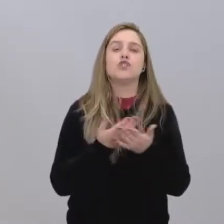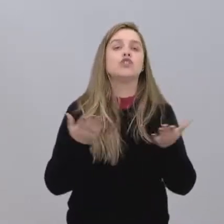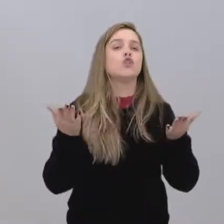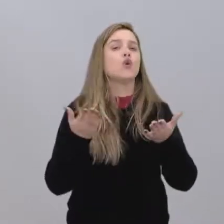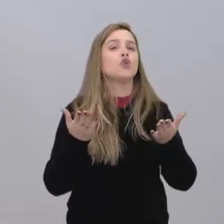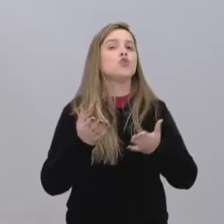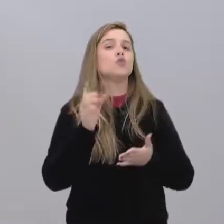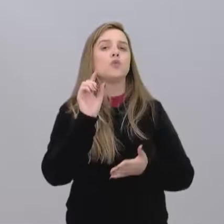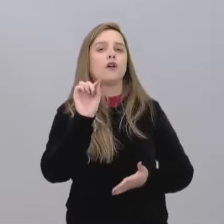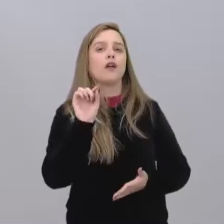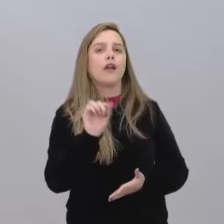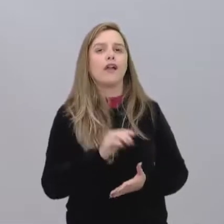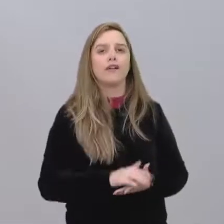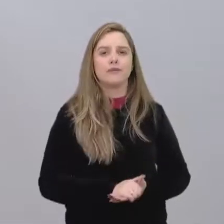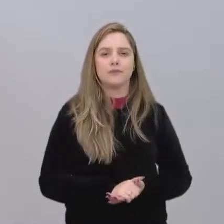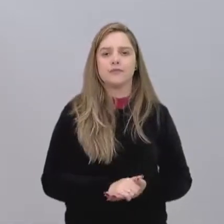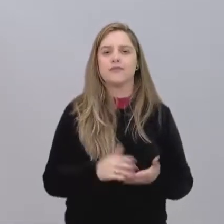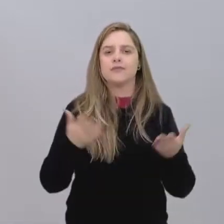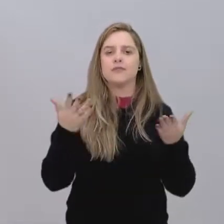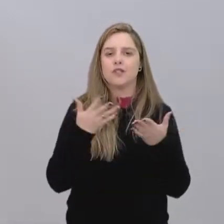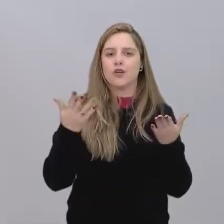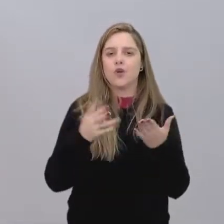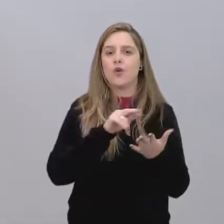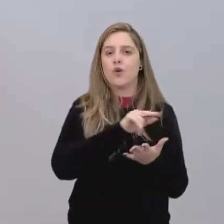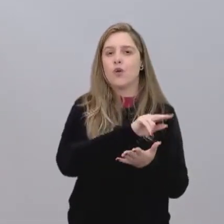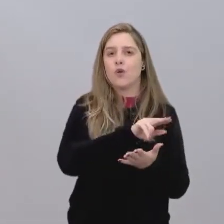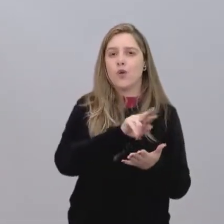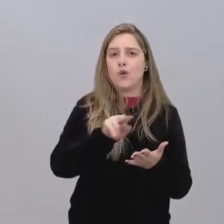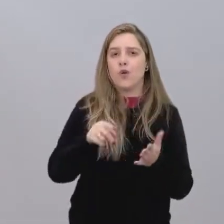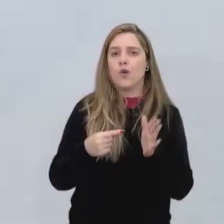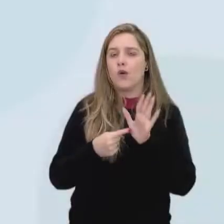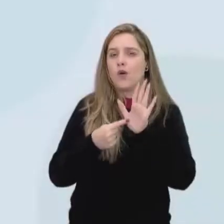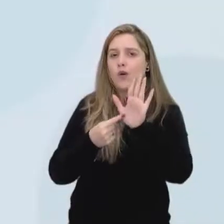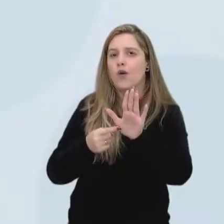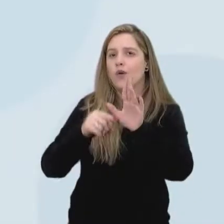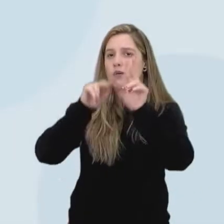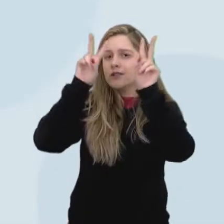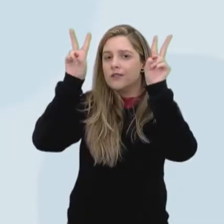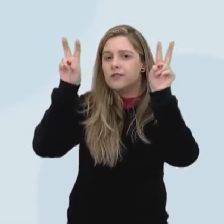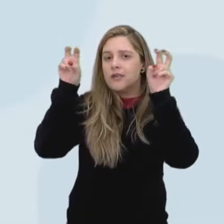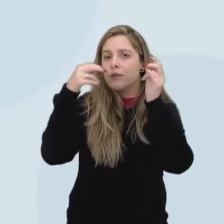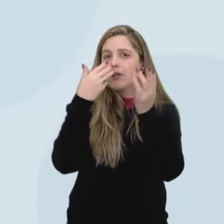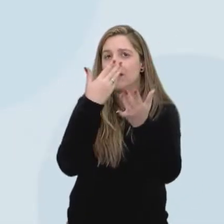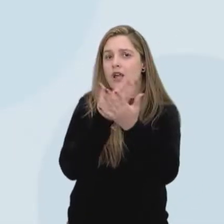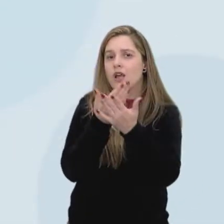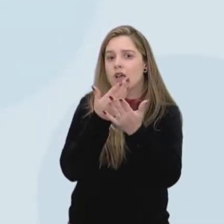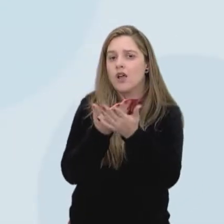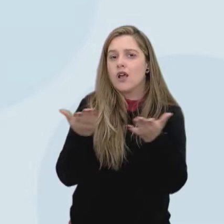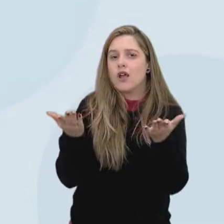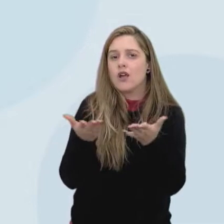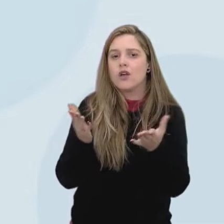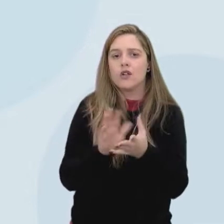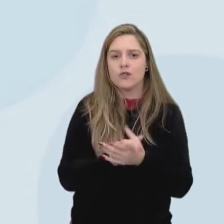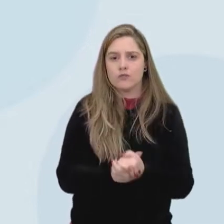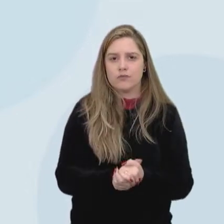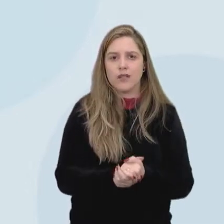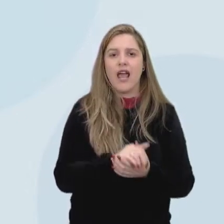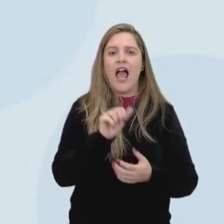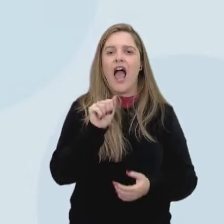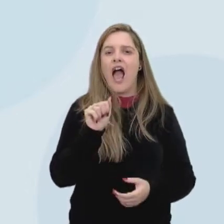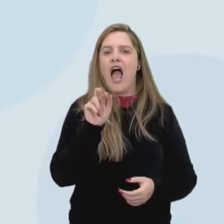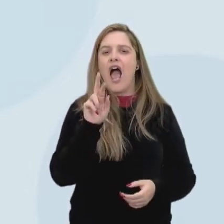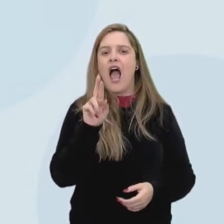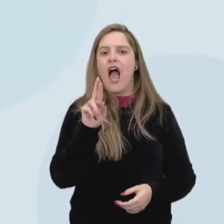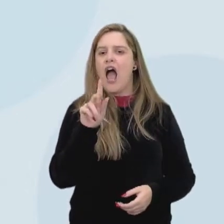hoje. Hoje então, né, deixei aí para vocês como tema da nossa aula de hoje os agrotóxicos.